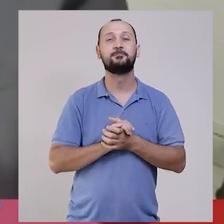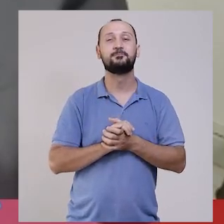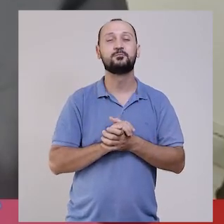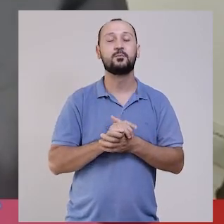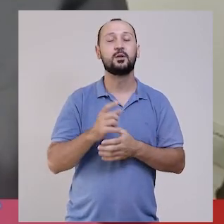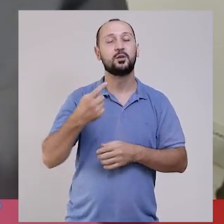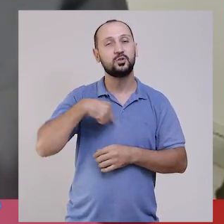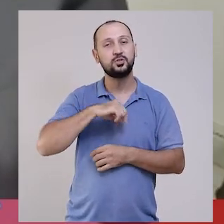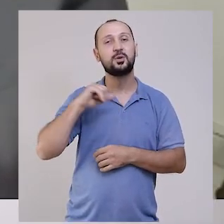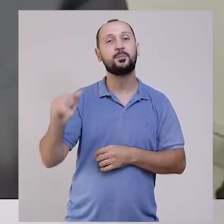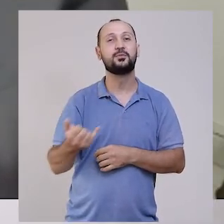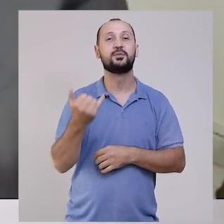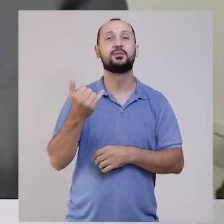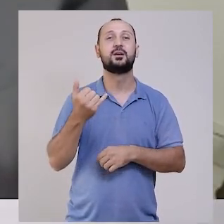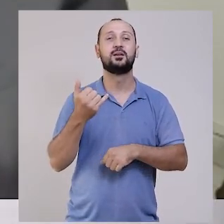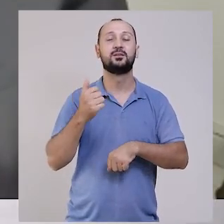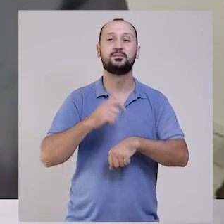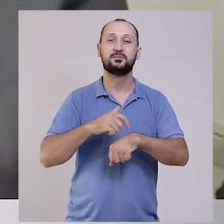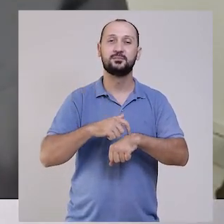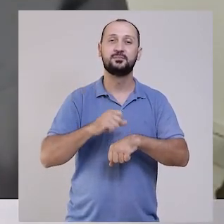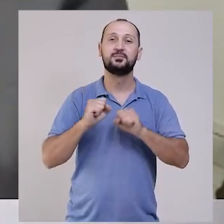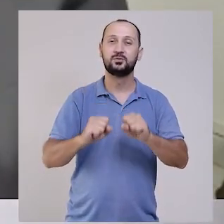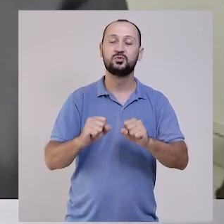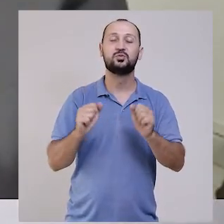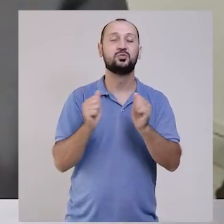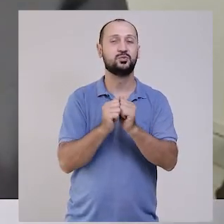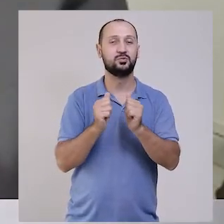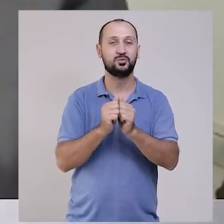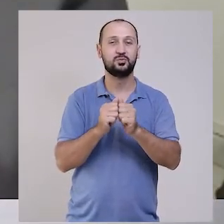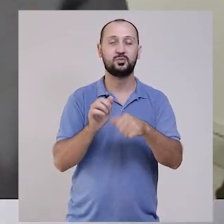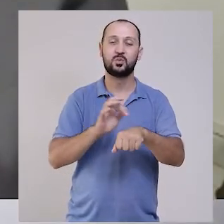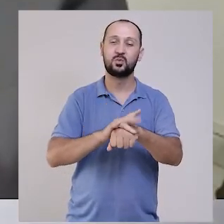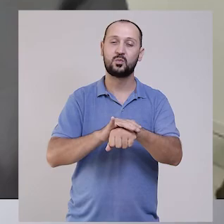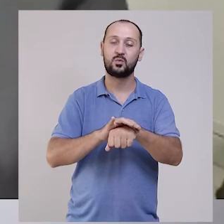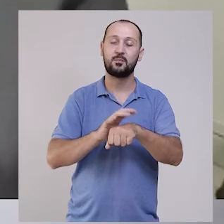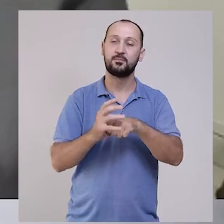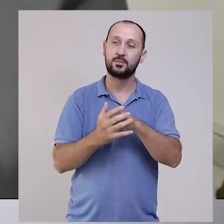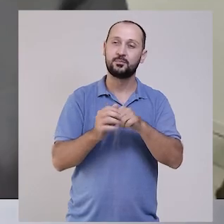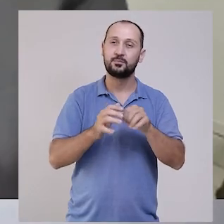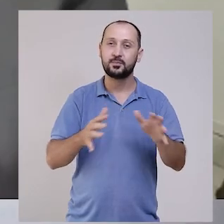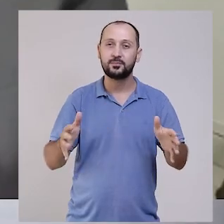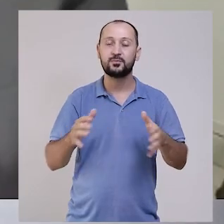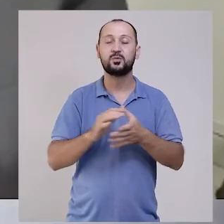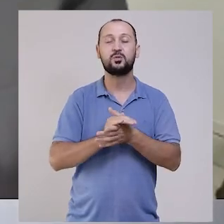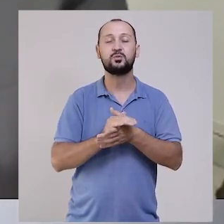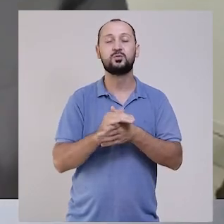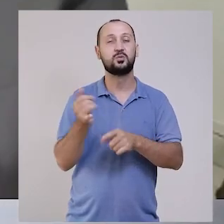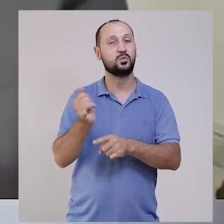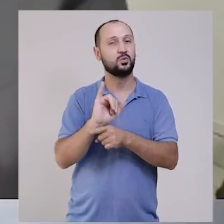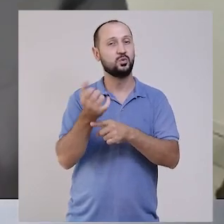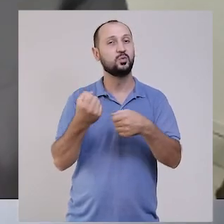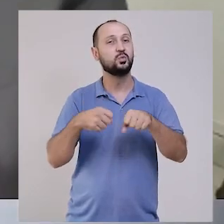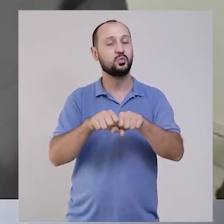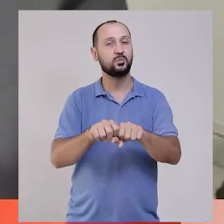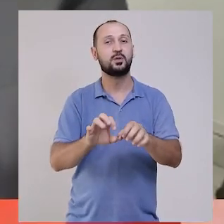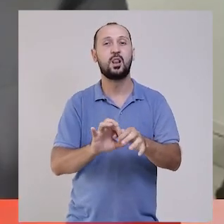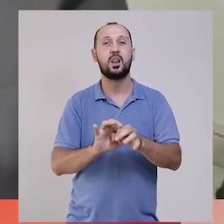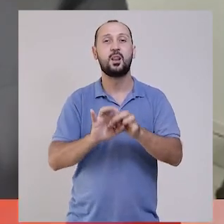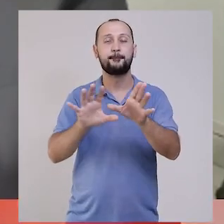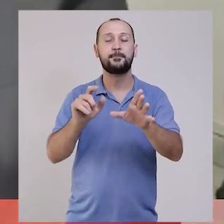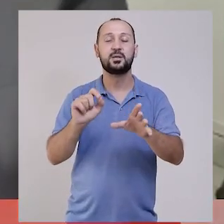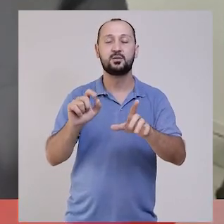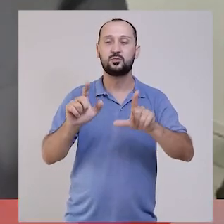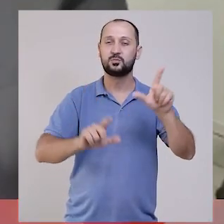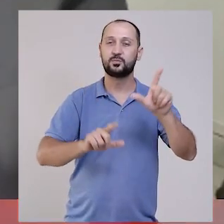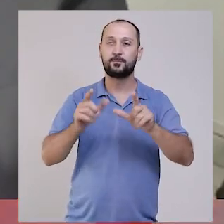aproveitar tudo isso, mesmo com a pandemia. O nosso YouTube, né, está disponibilizando as edições do Perspectiva desde a